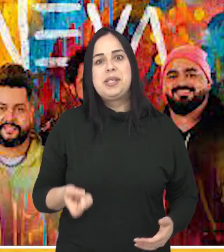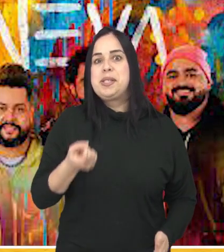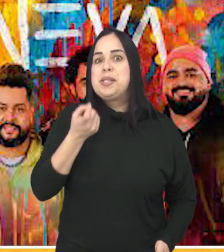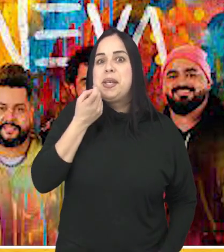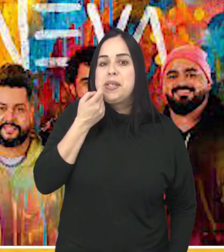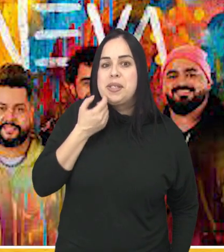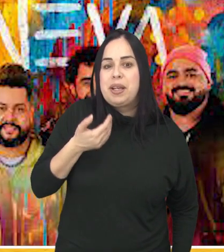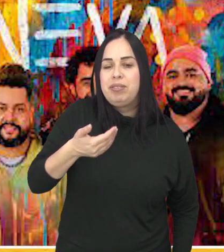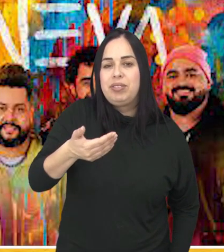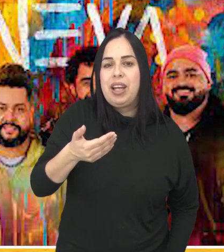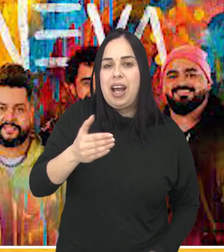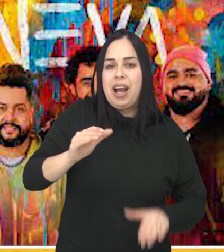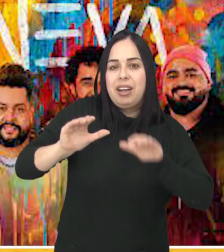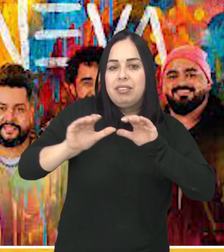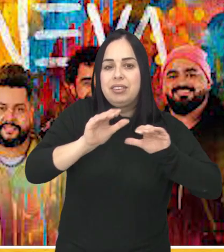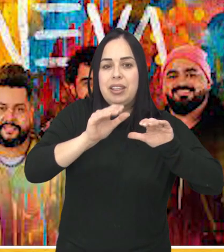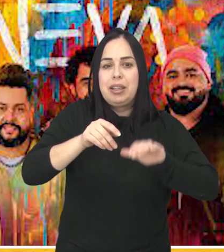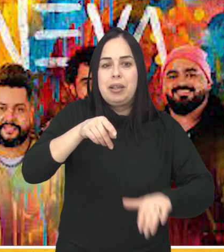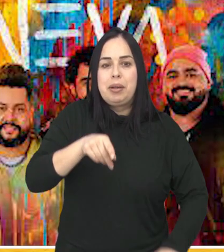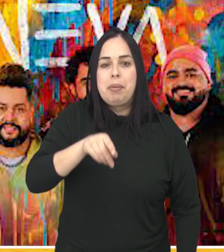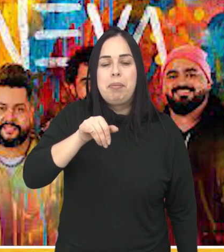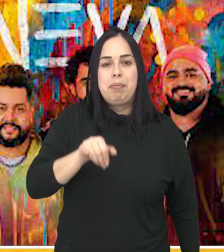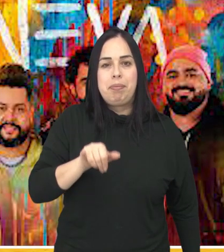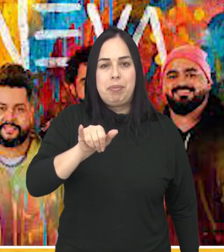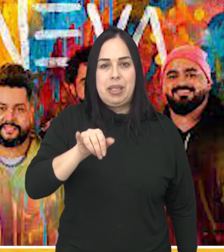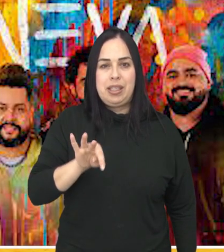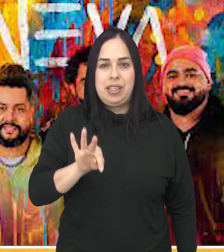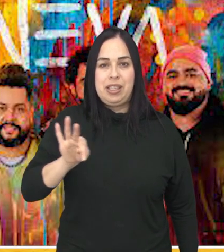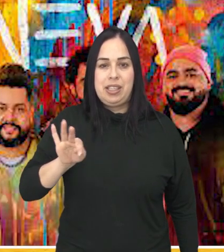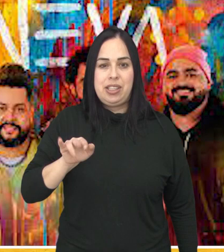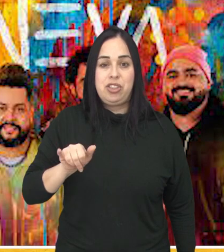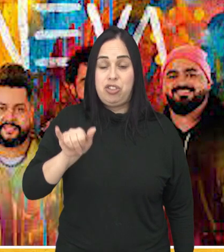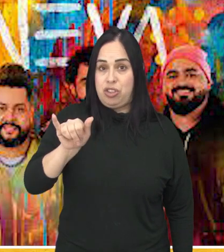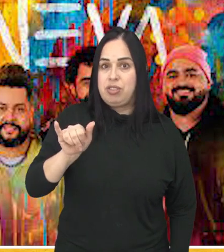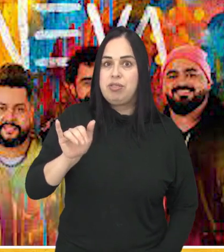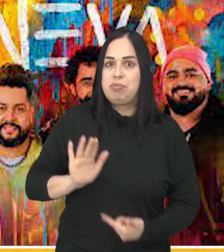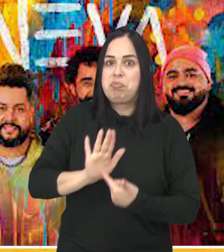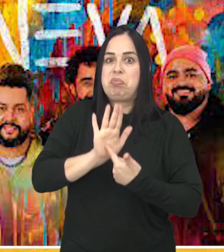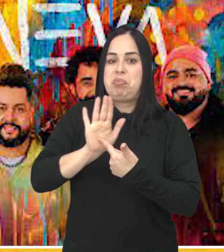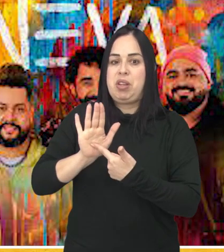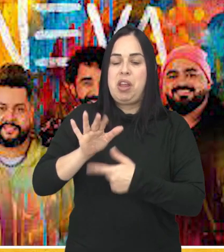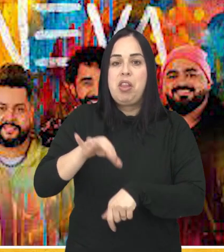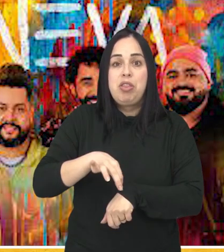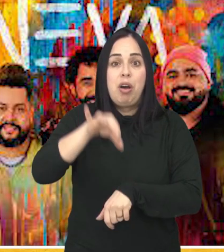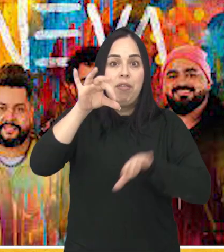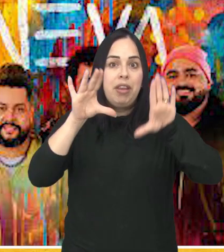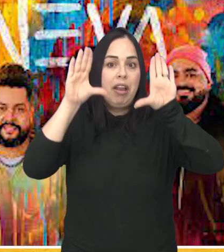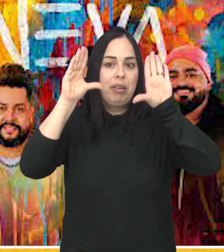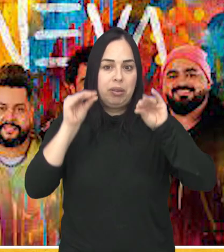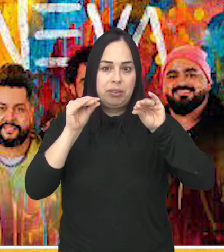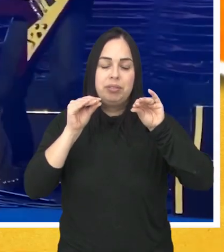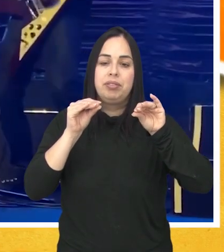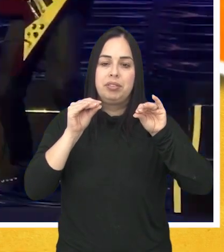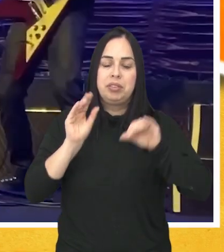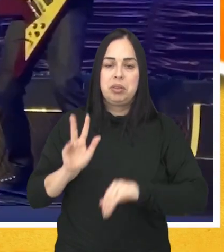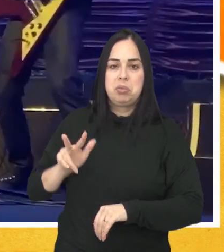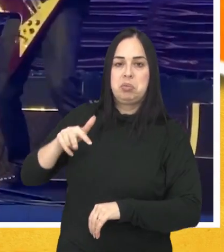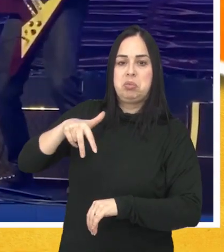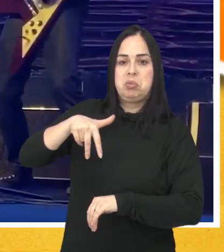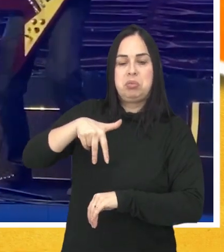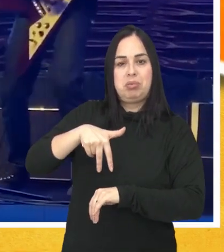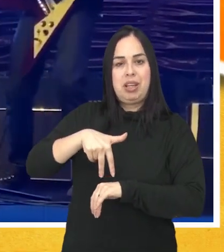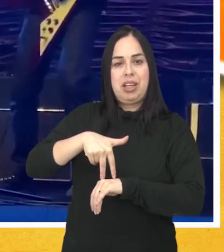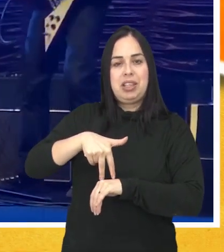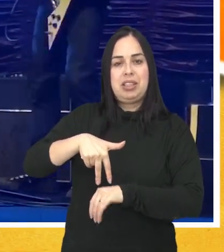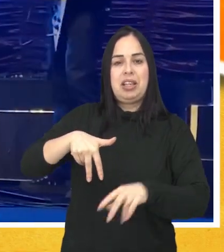Ainda nesta sexta-feira, a cantora Pitty e a banda Maneva se apresentam no Palácio Sunset a partir das 9 da noite. Pitty sobe